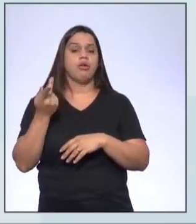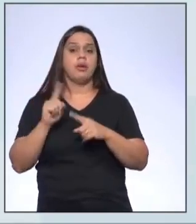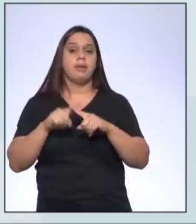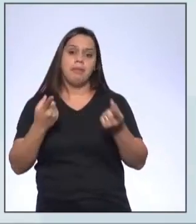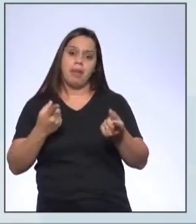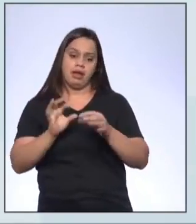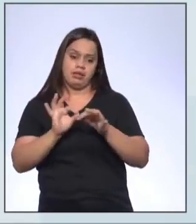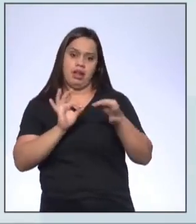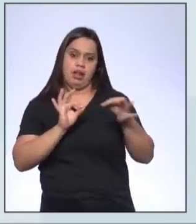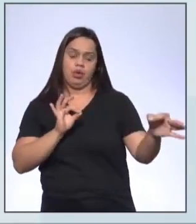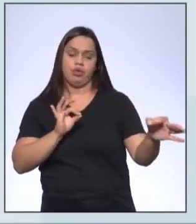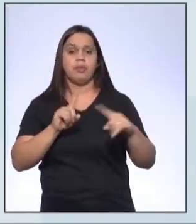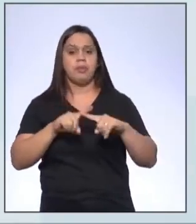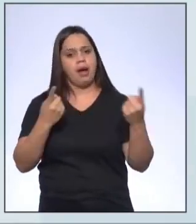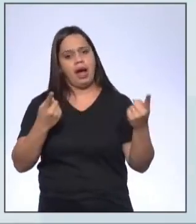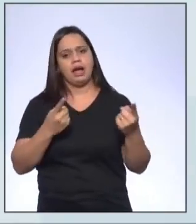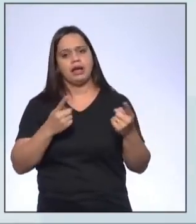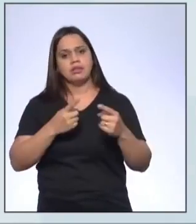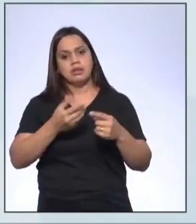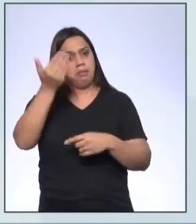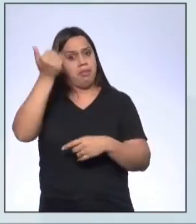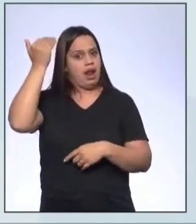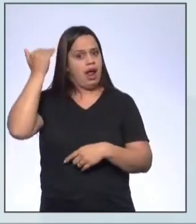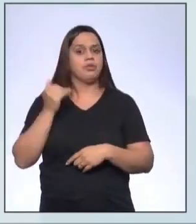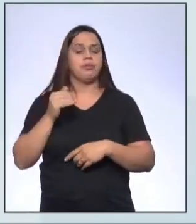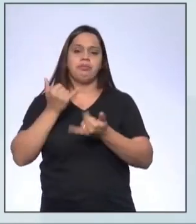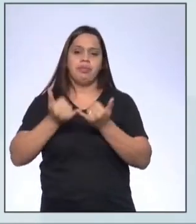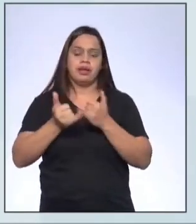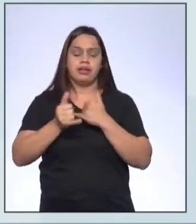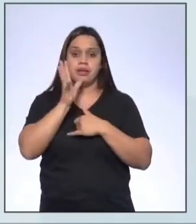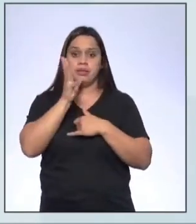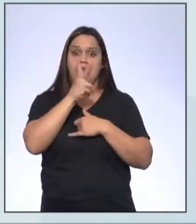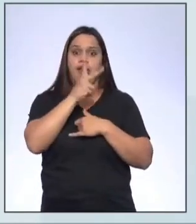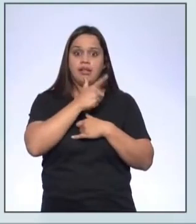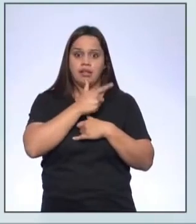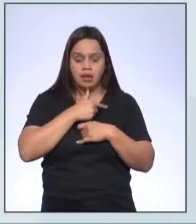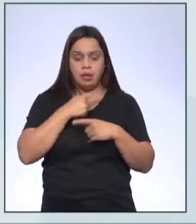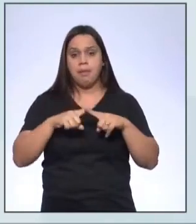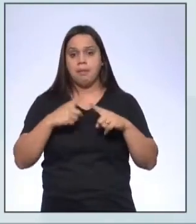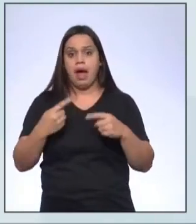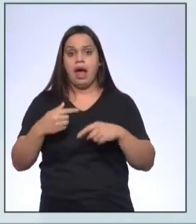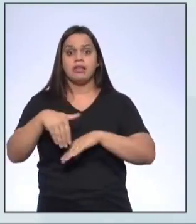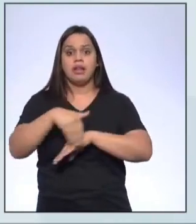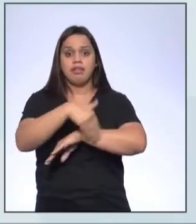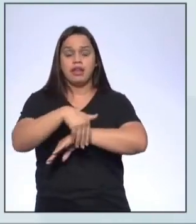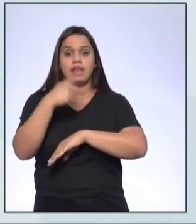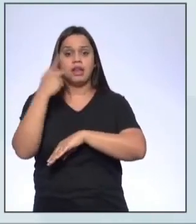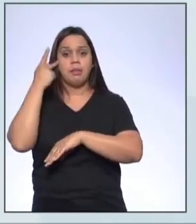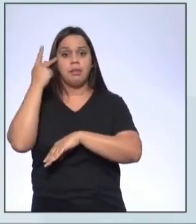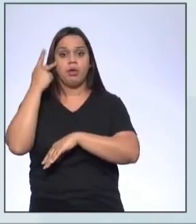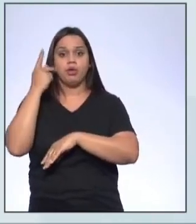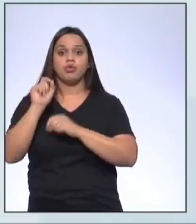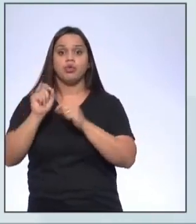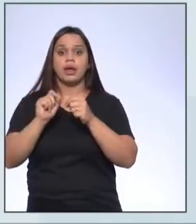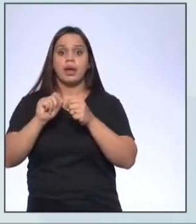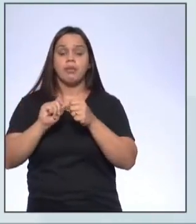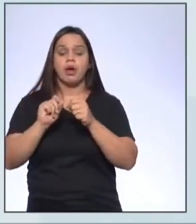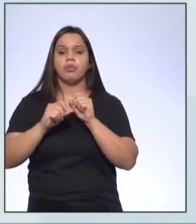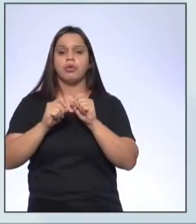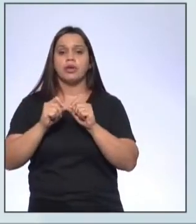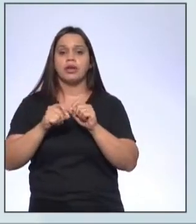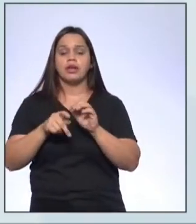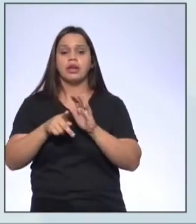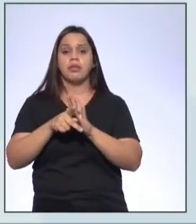mais distante do que aqui pelos meios de transportes que nós tínhamos aqui. Tá? Mas a Avenida Paulista ela se tornou um reduto, né,